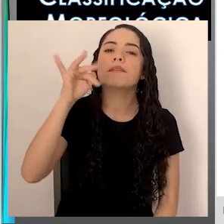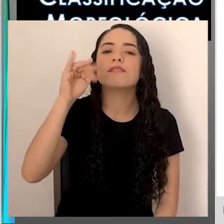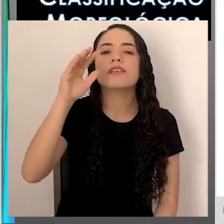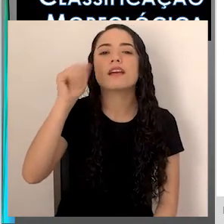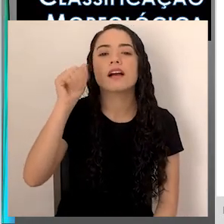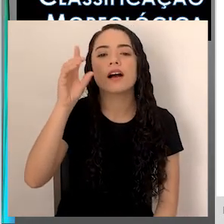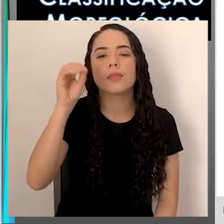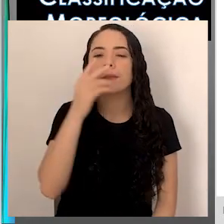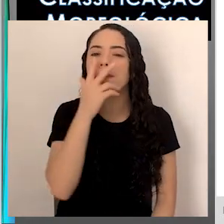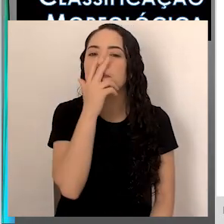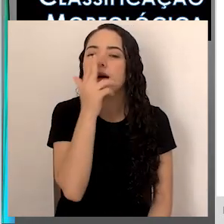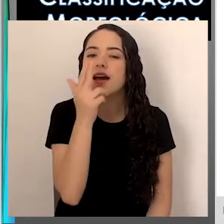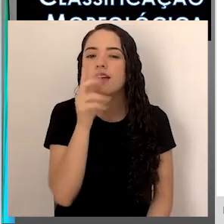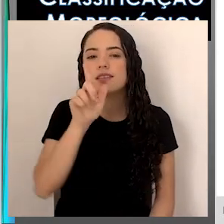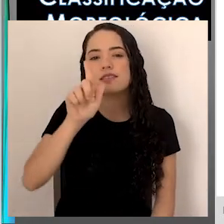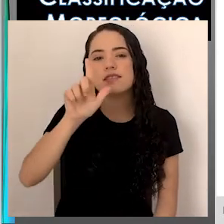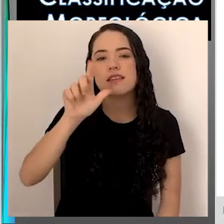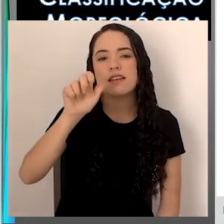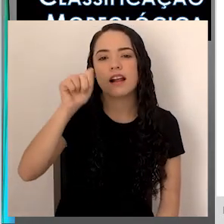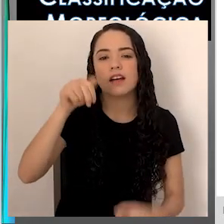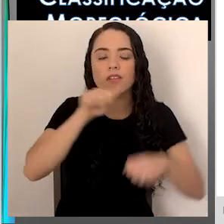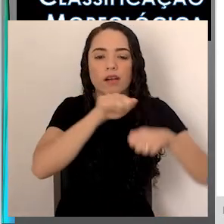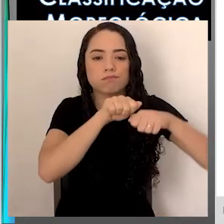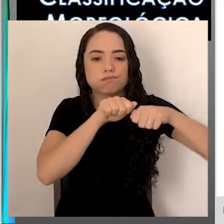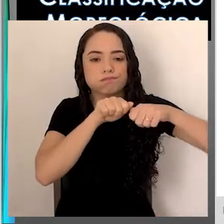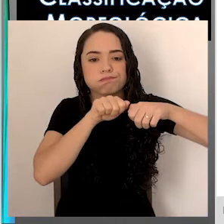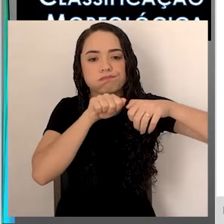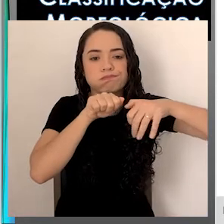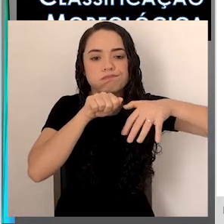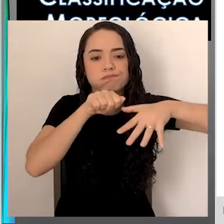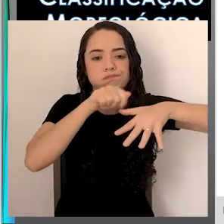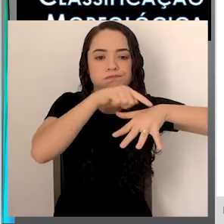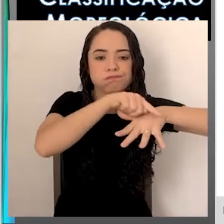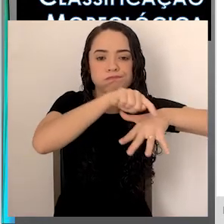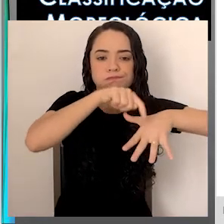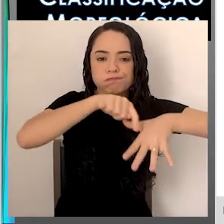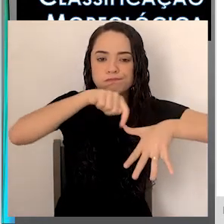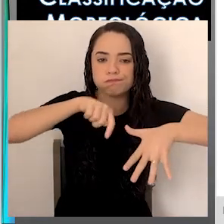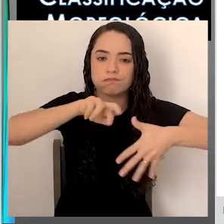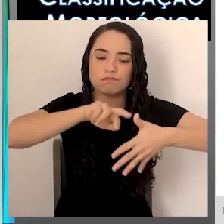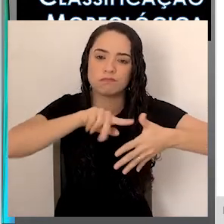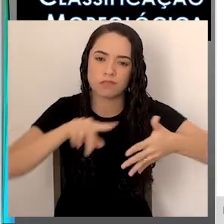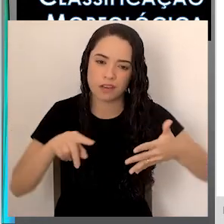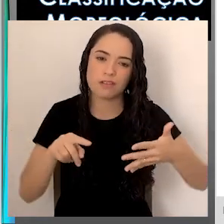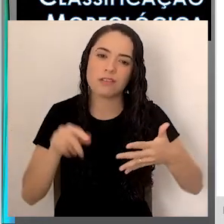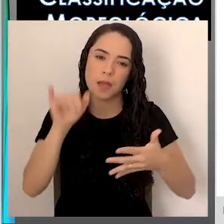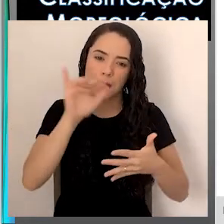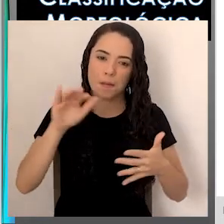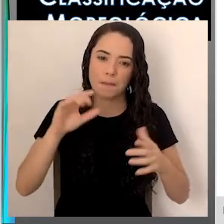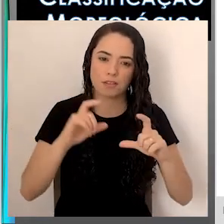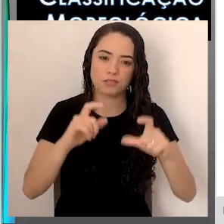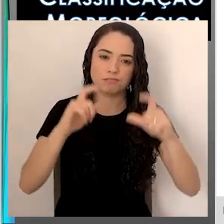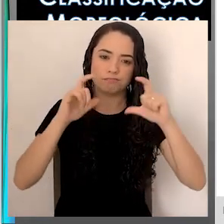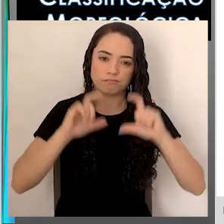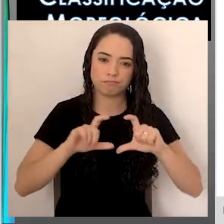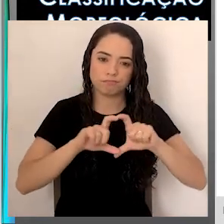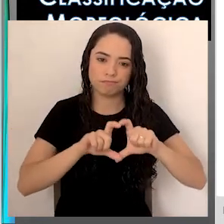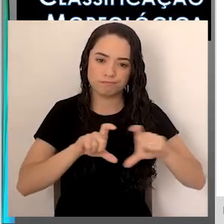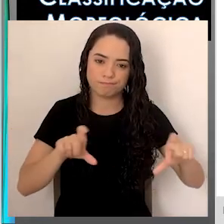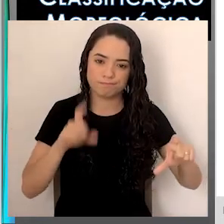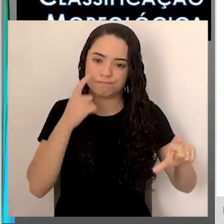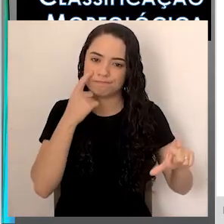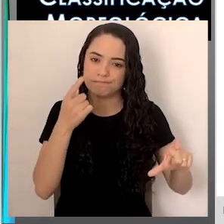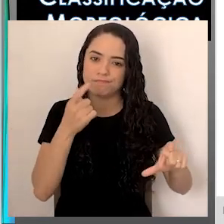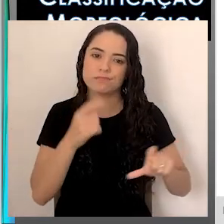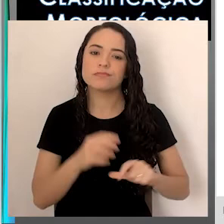maior quantidade de porções glandulares, de epitélio glandular que compõe esta glândula, conforme pode ser visto na imagem na